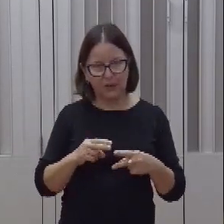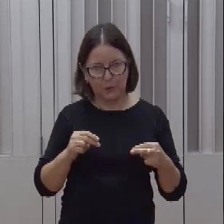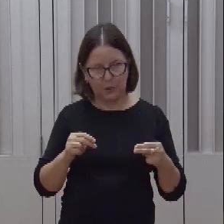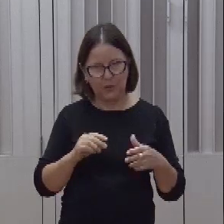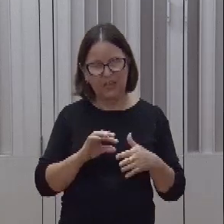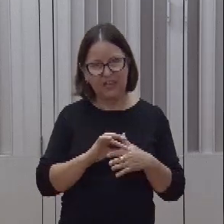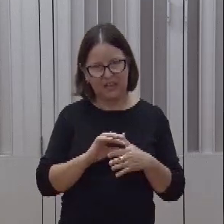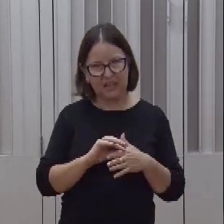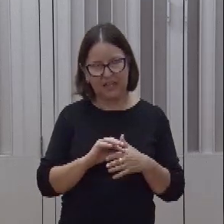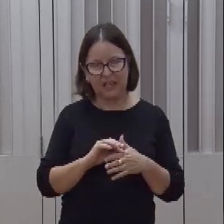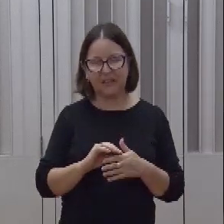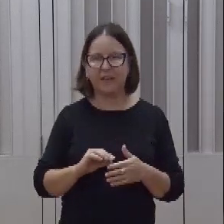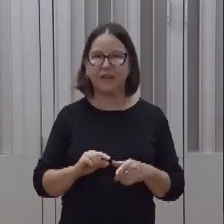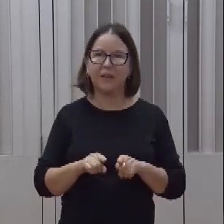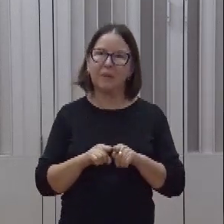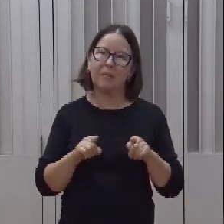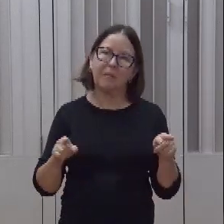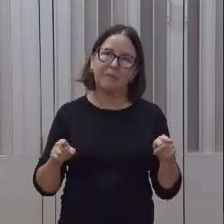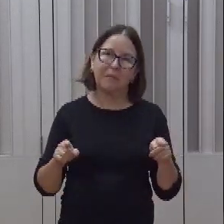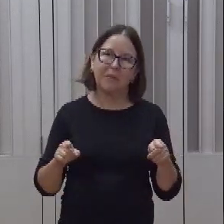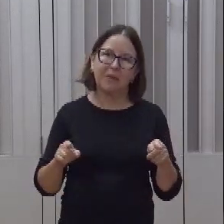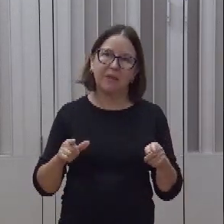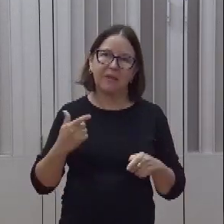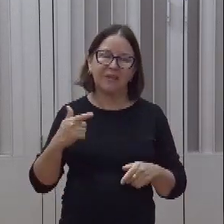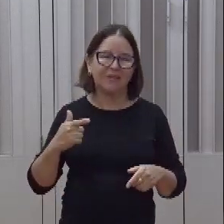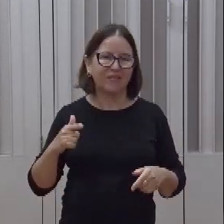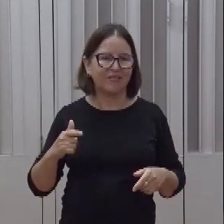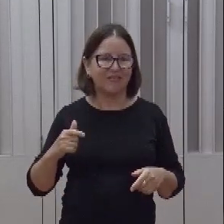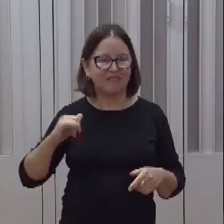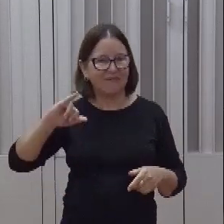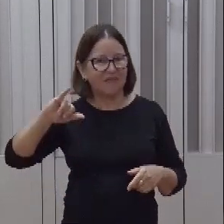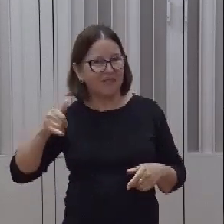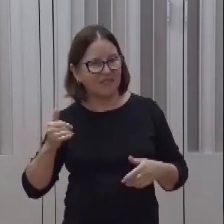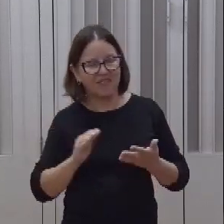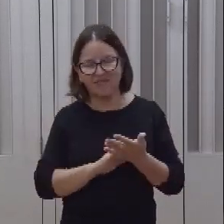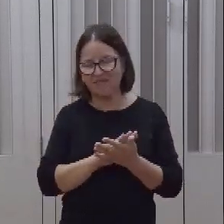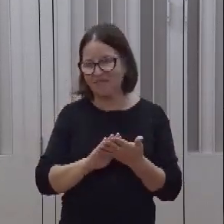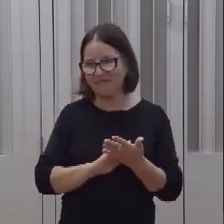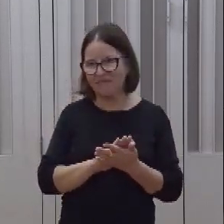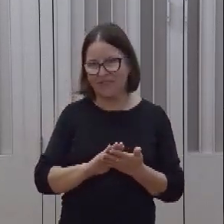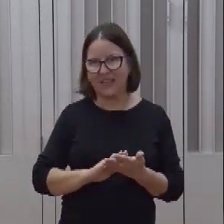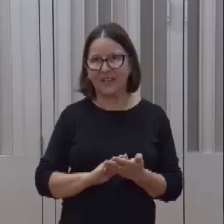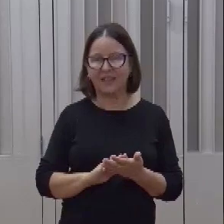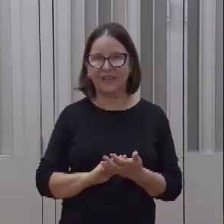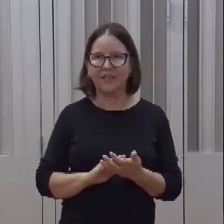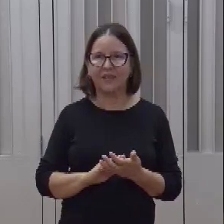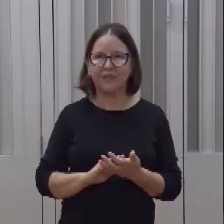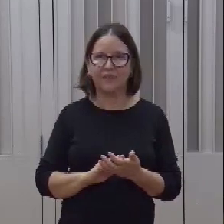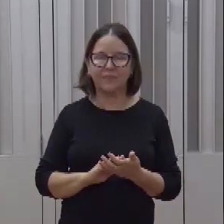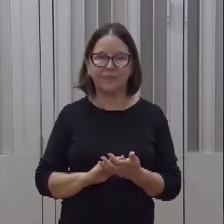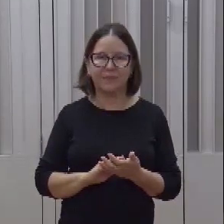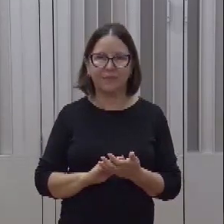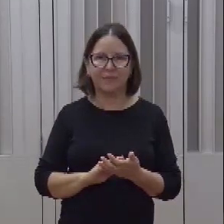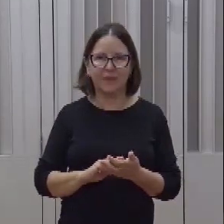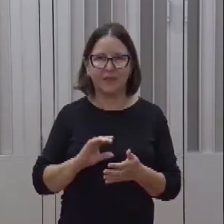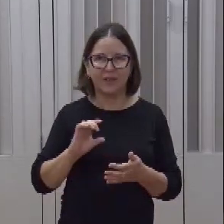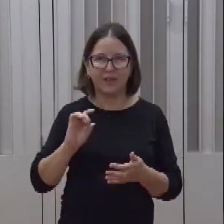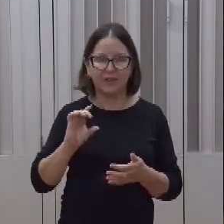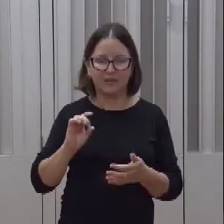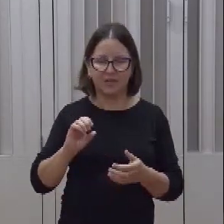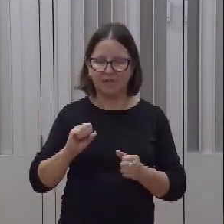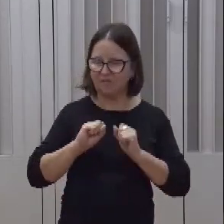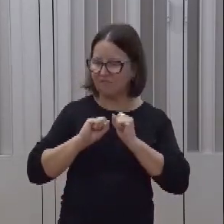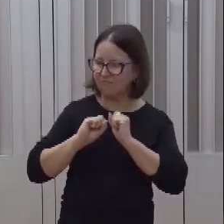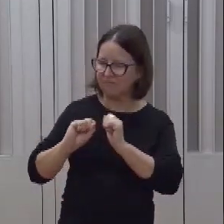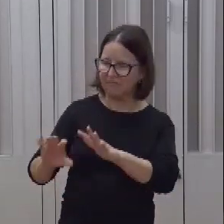coisas da carne, elas não têm proveito algum. Elas vão ser simplesmente jogadas